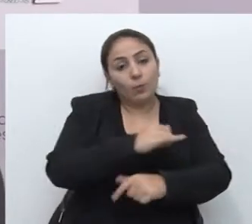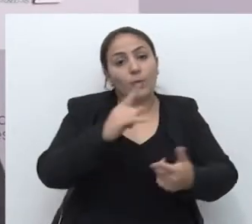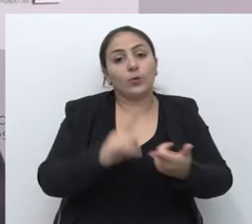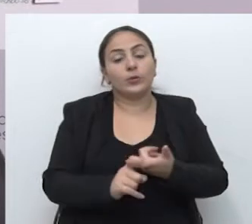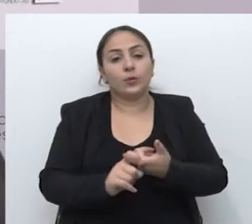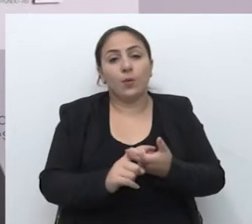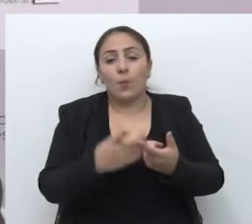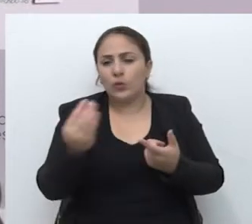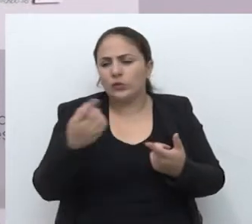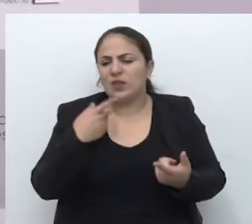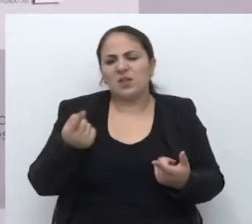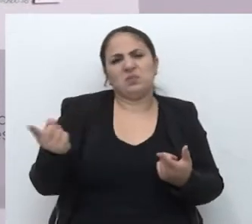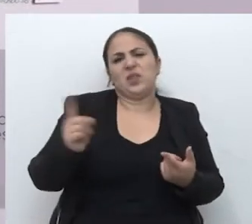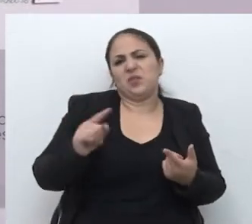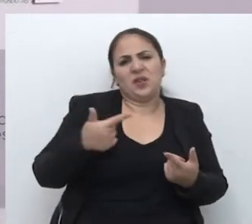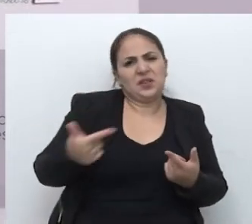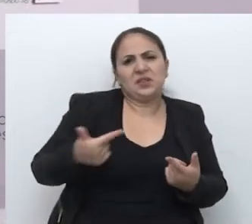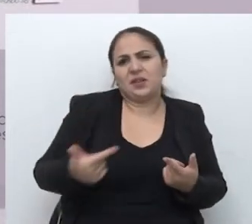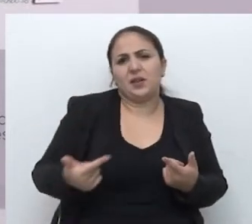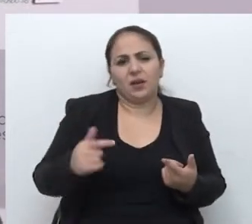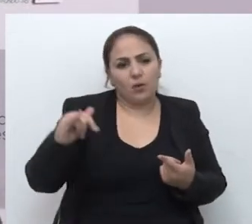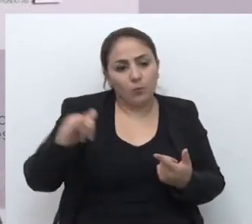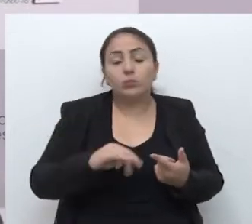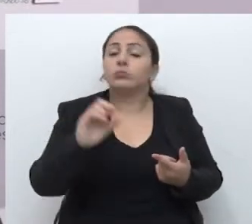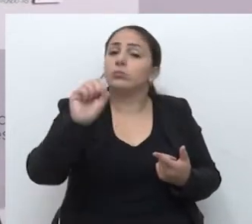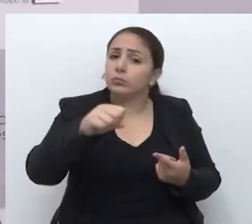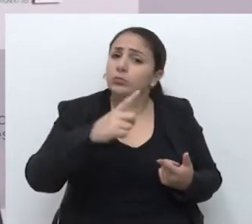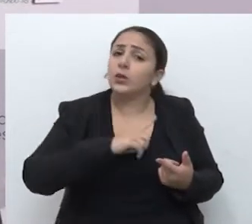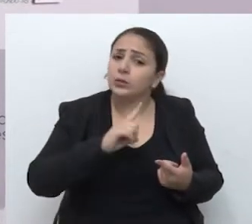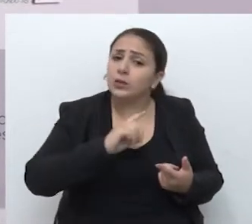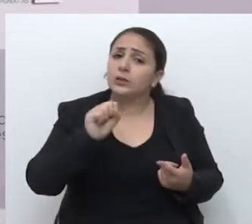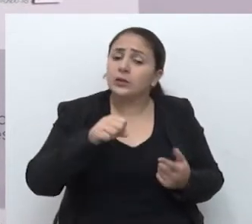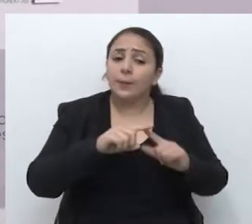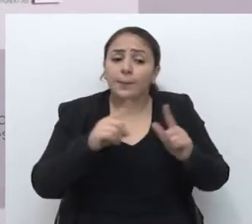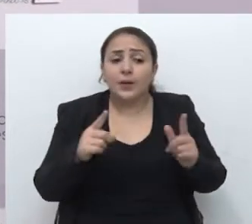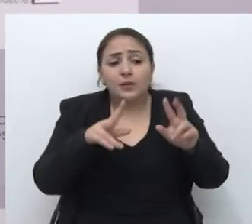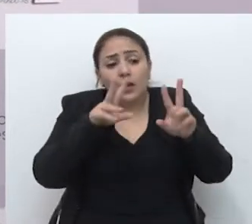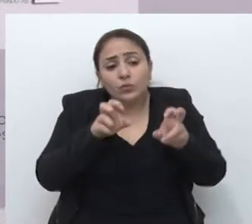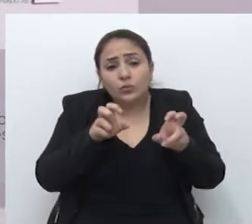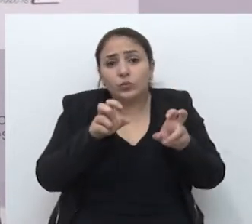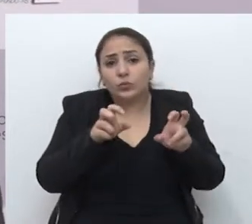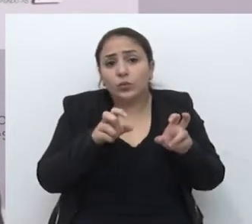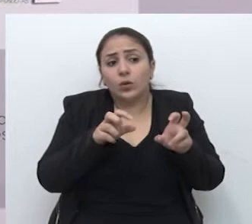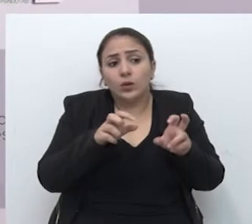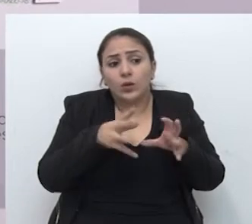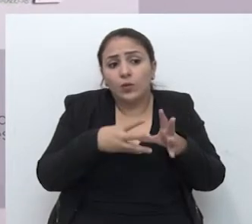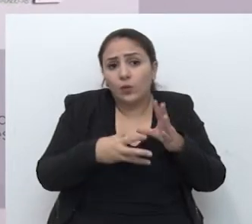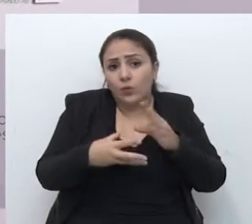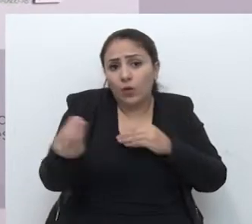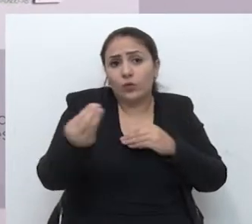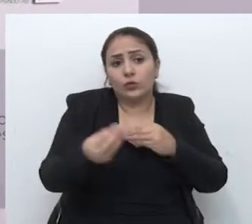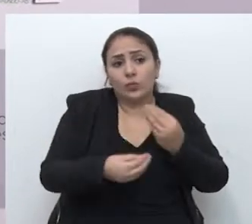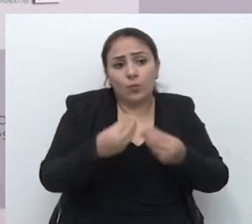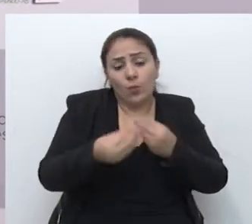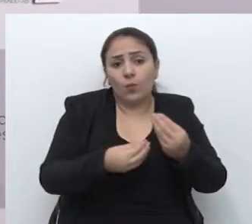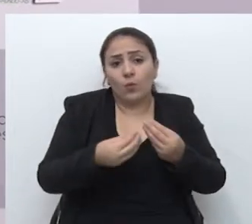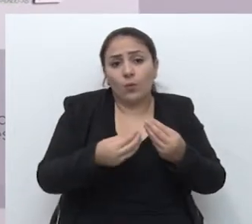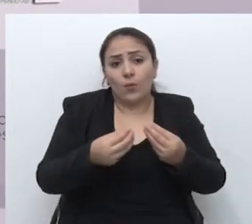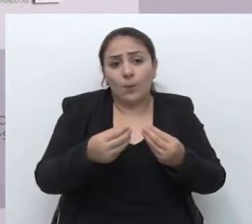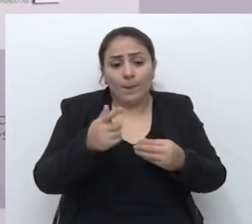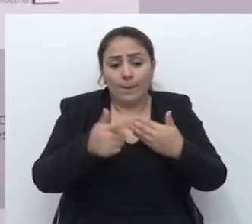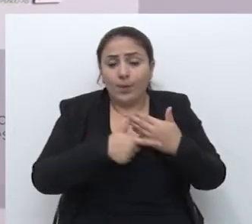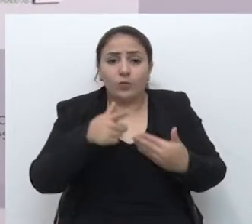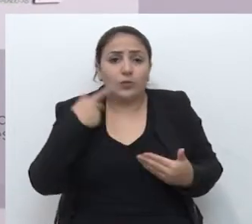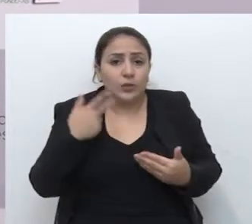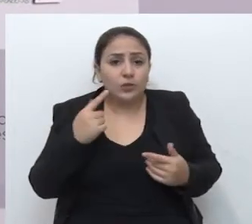aeroporto, que muitos dizem, não vai sair o aeroporto, também vai sair. Só que são questões que não, agora já praticamente fogem um pouco do alcance dos